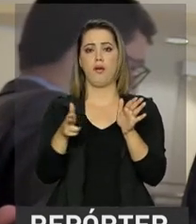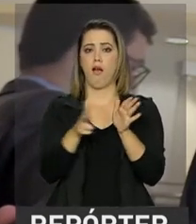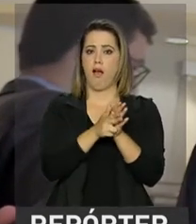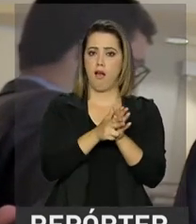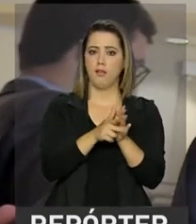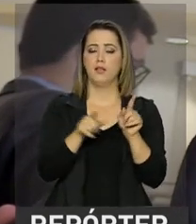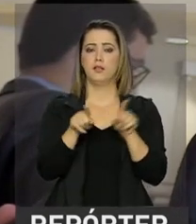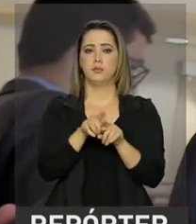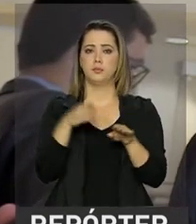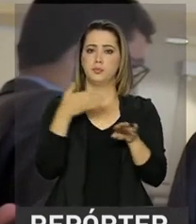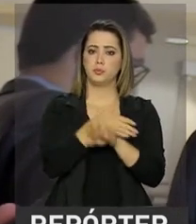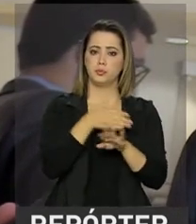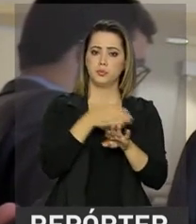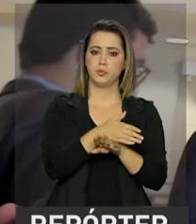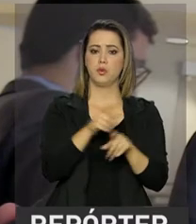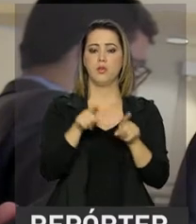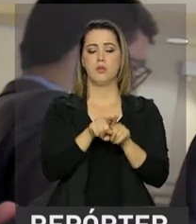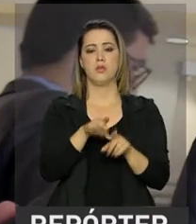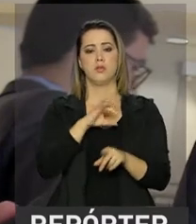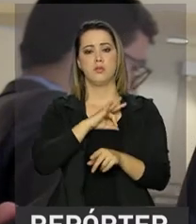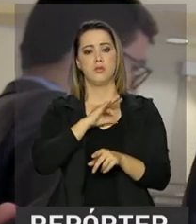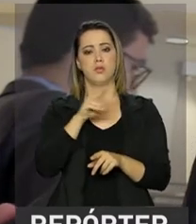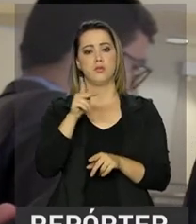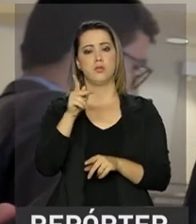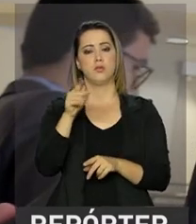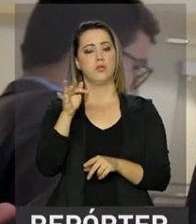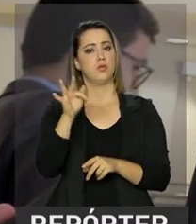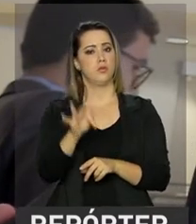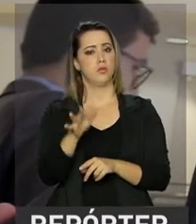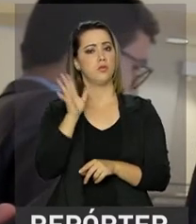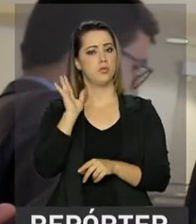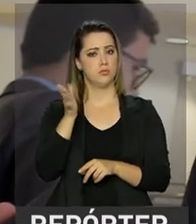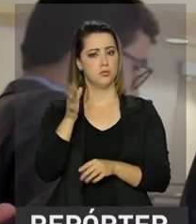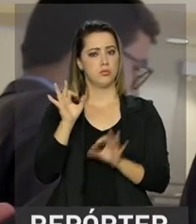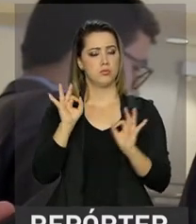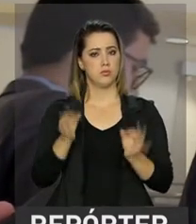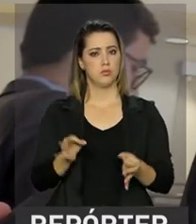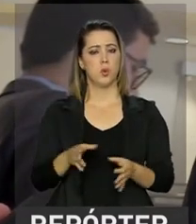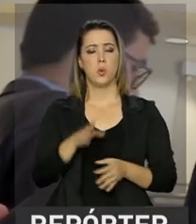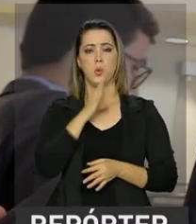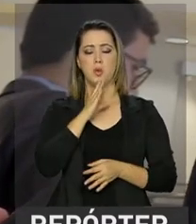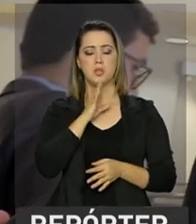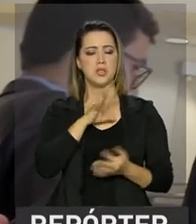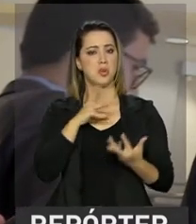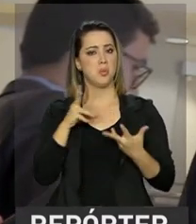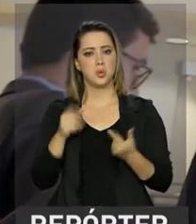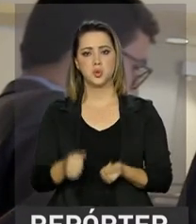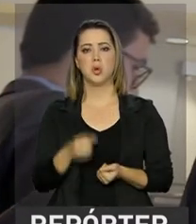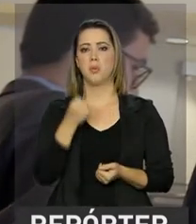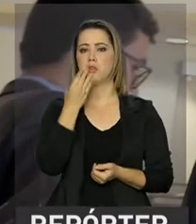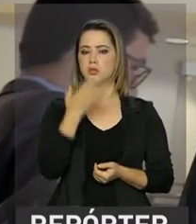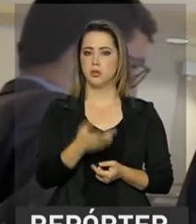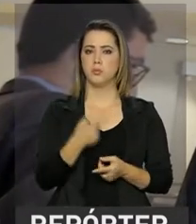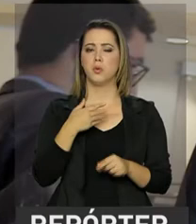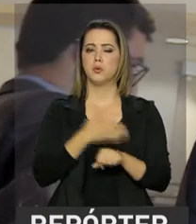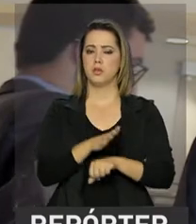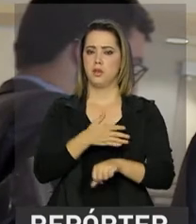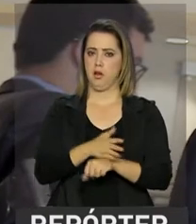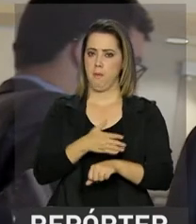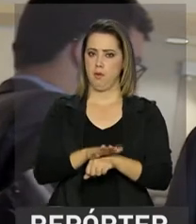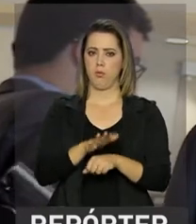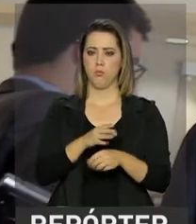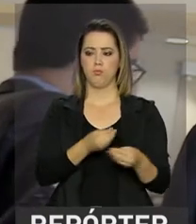na academia da polícia federal que a academia fantasticamente bem estar e competente reconhecidamente competente para que haja essa